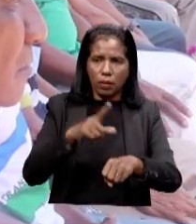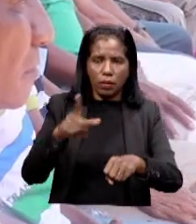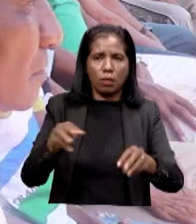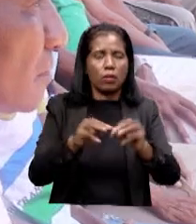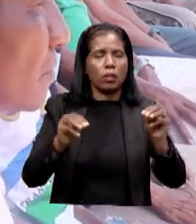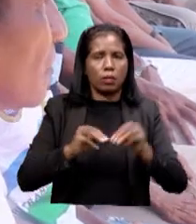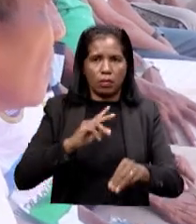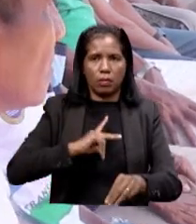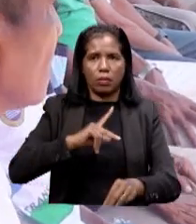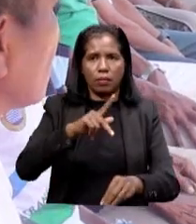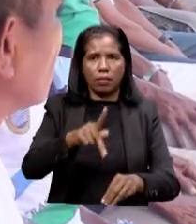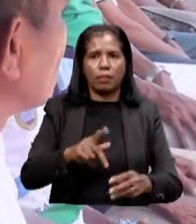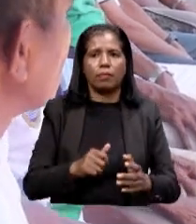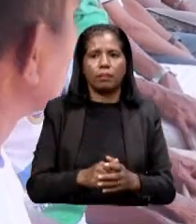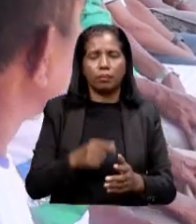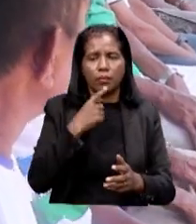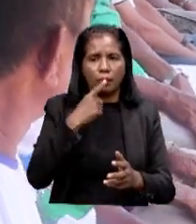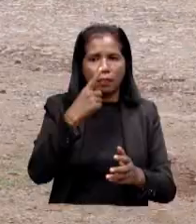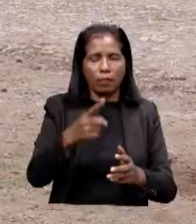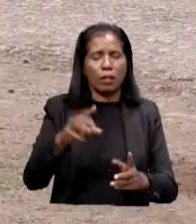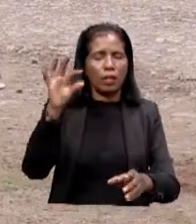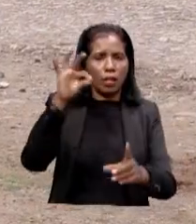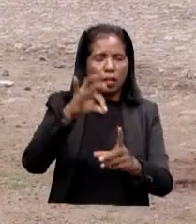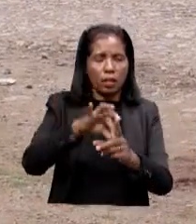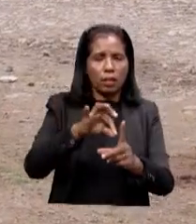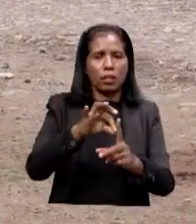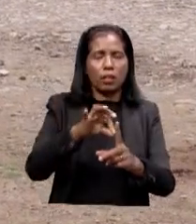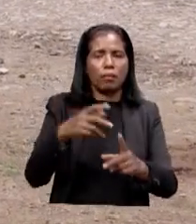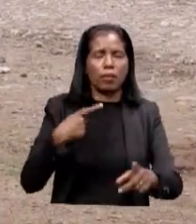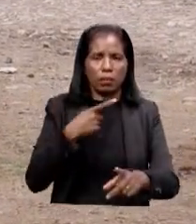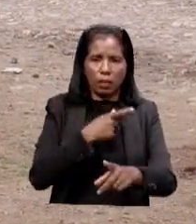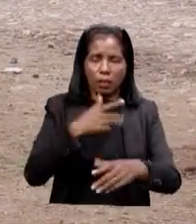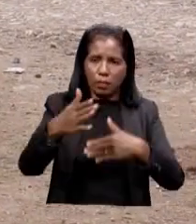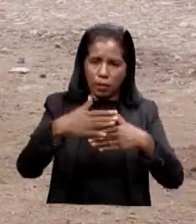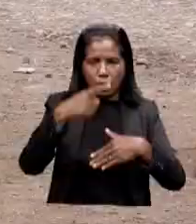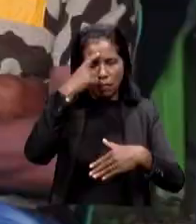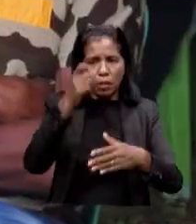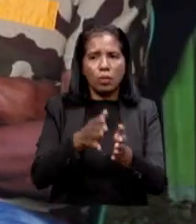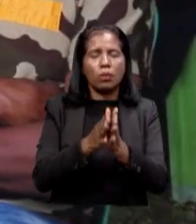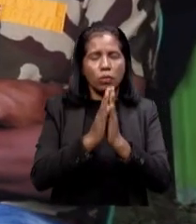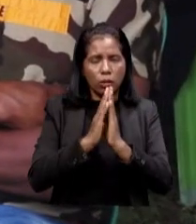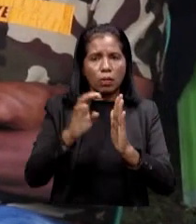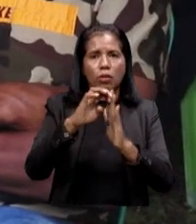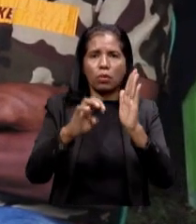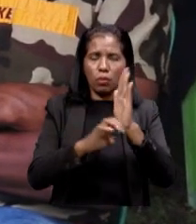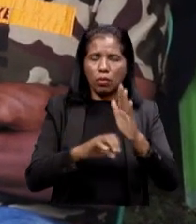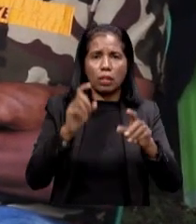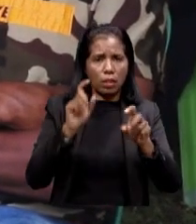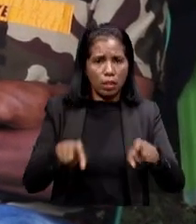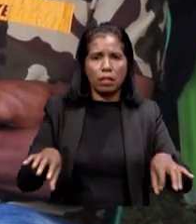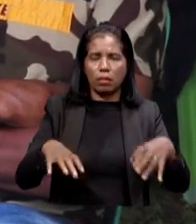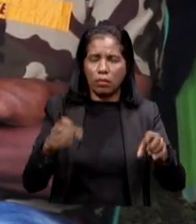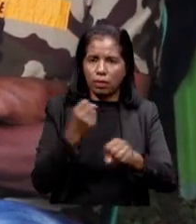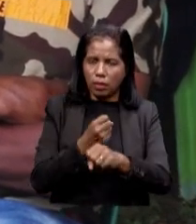município Loteng. Calborelai hateten, eleição parlamentar besicona, também, russo ba estrutura sira tem que serviço